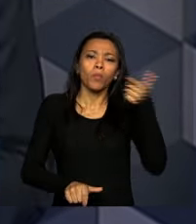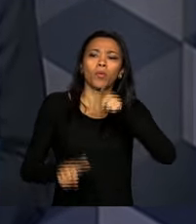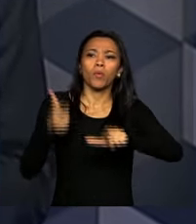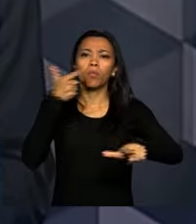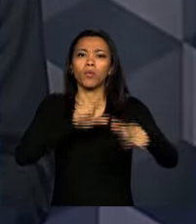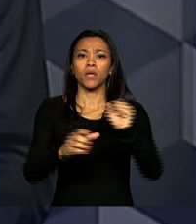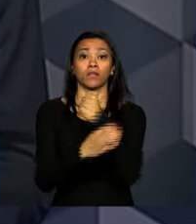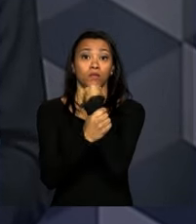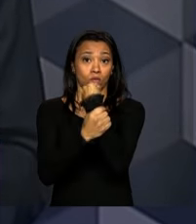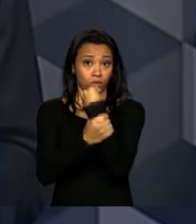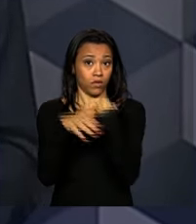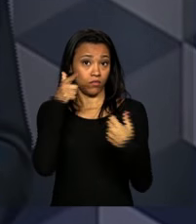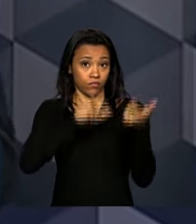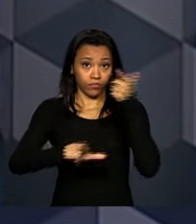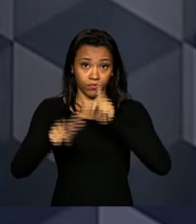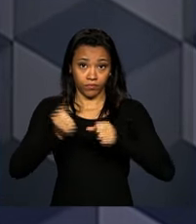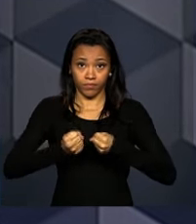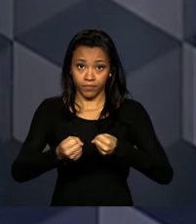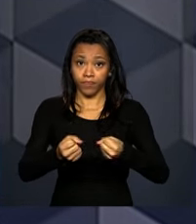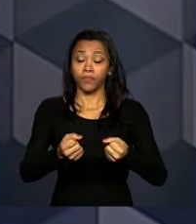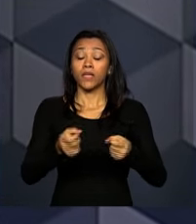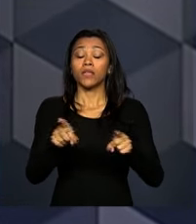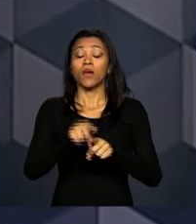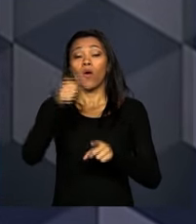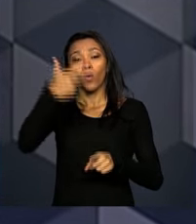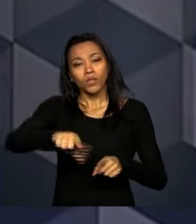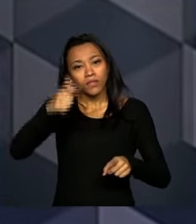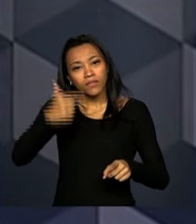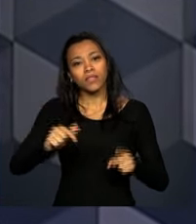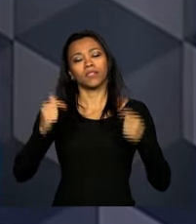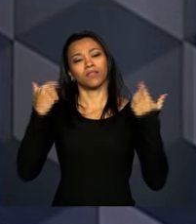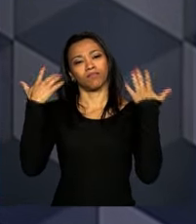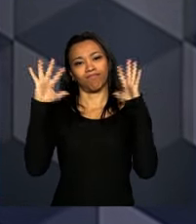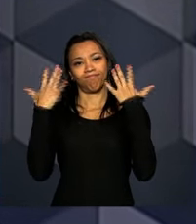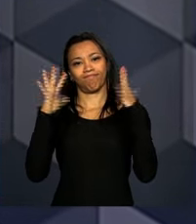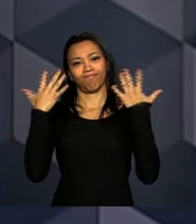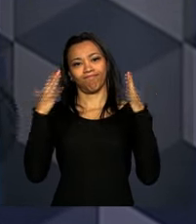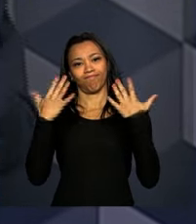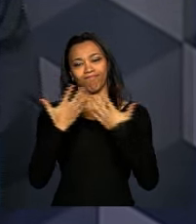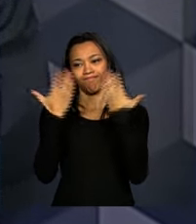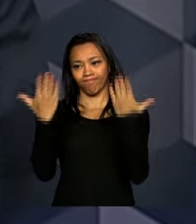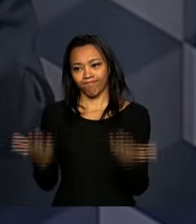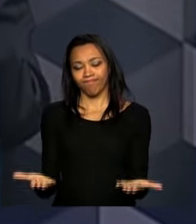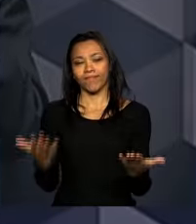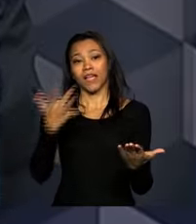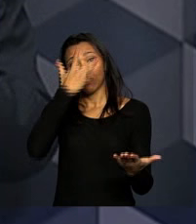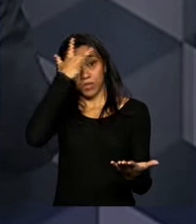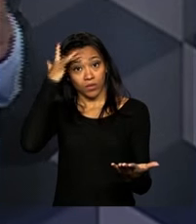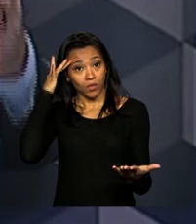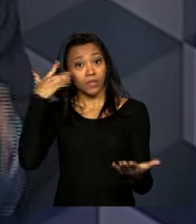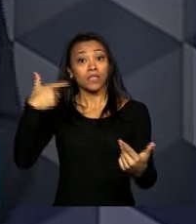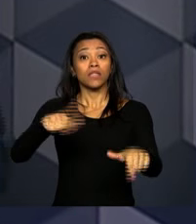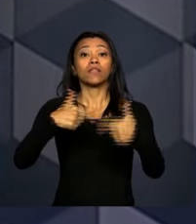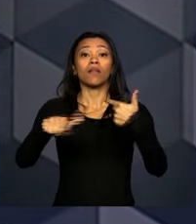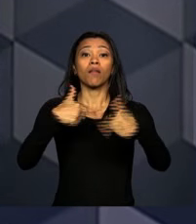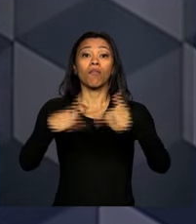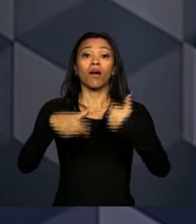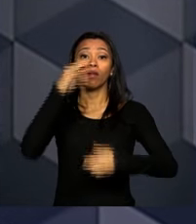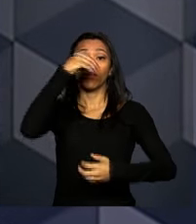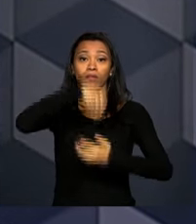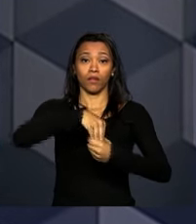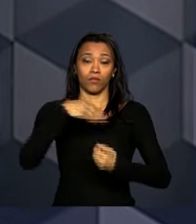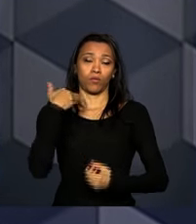quero concluir, então, mais uma vez, prestando as minhas homenagens às funcionárias e aos funcionários do Banco do